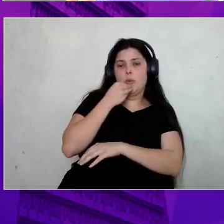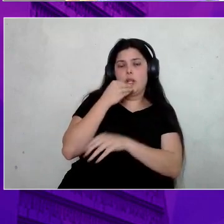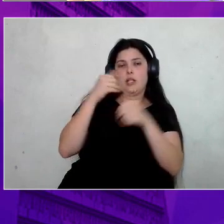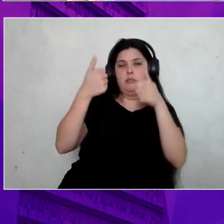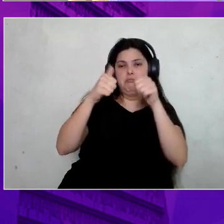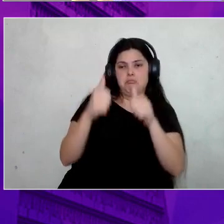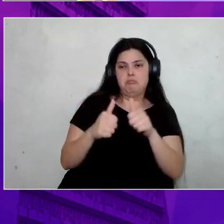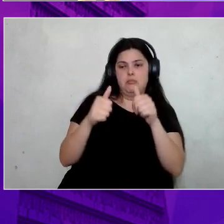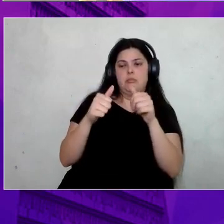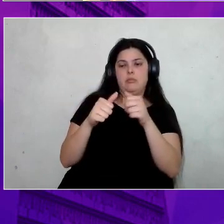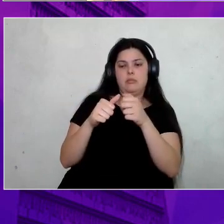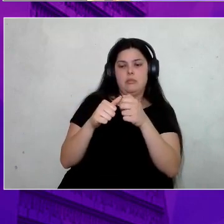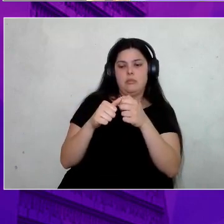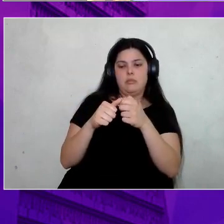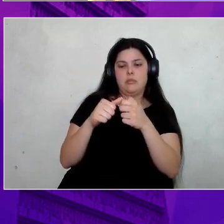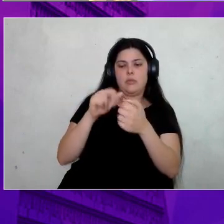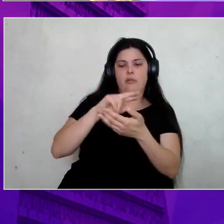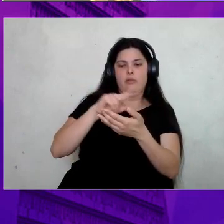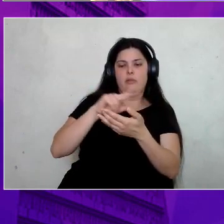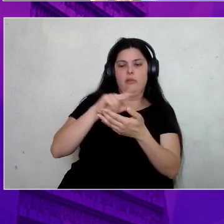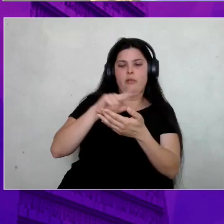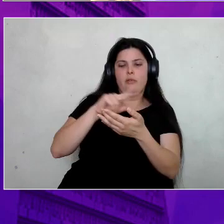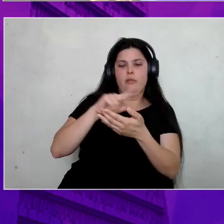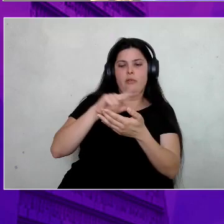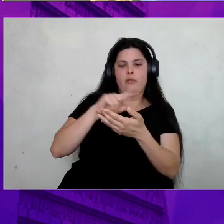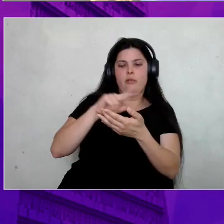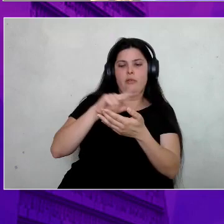ali diversas possibilidades. Antes disso tudo,